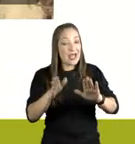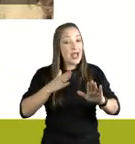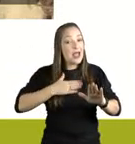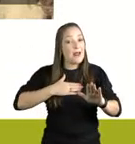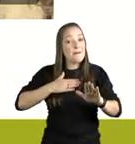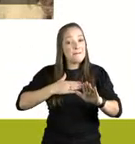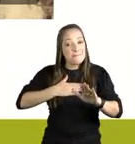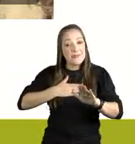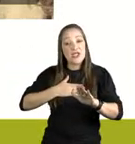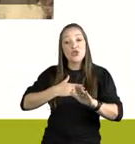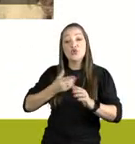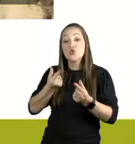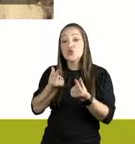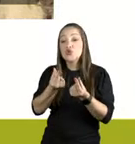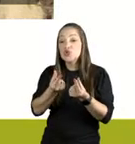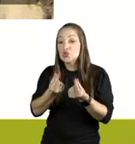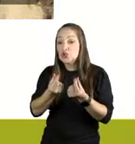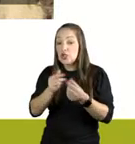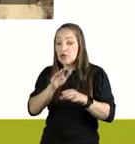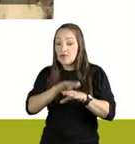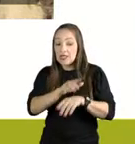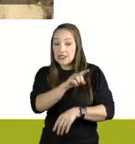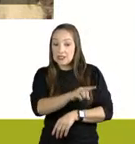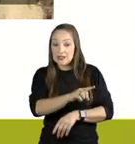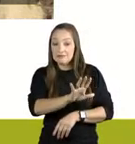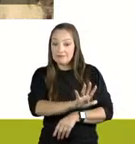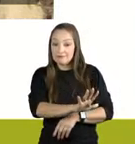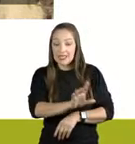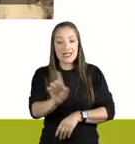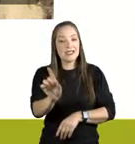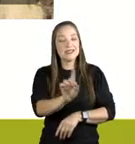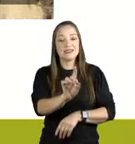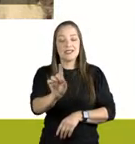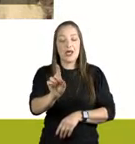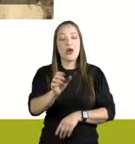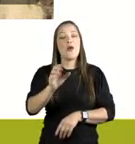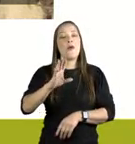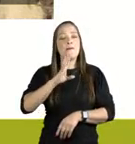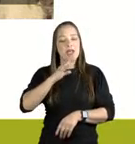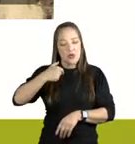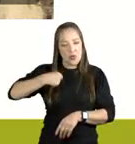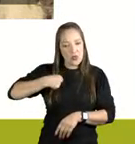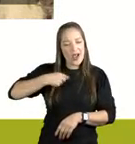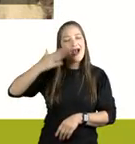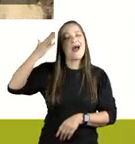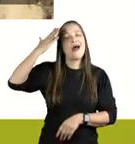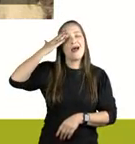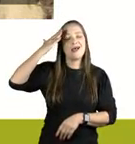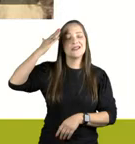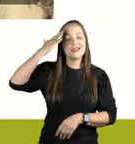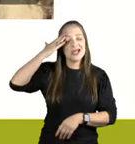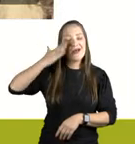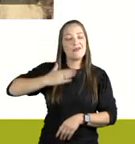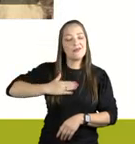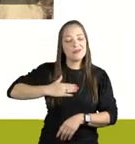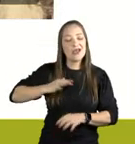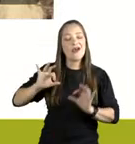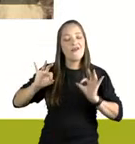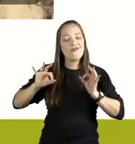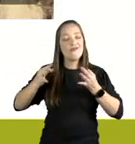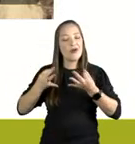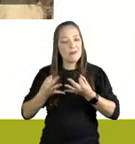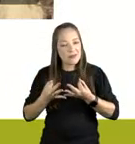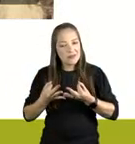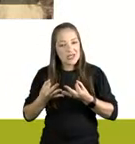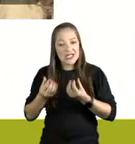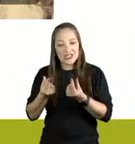com o dinheiro ela não foi construída dessa forma. Quem me conhece sabe, eu vim de uma família onde as pessoas não